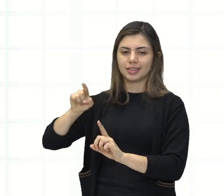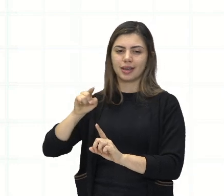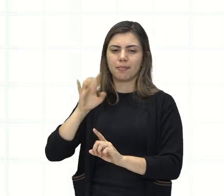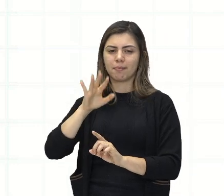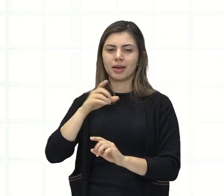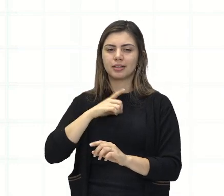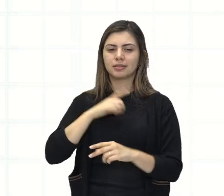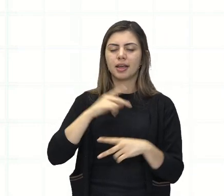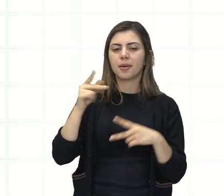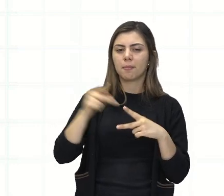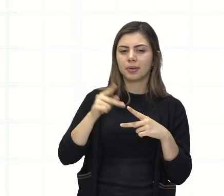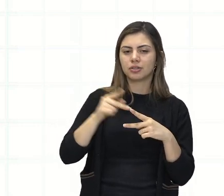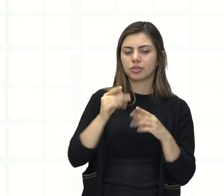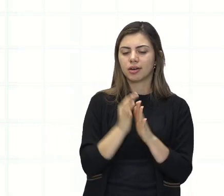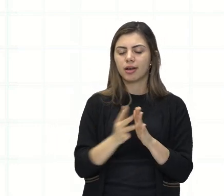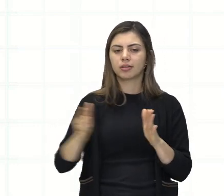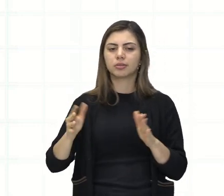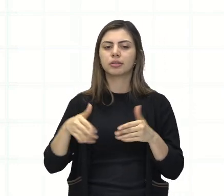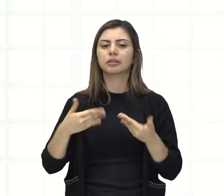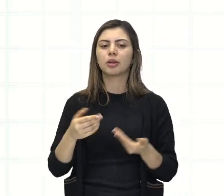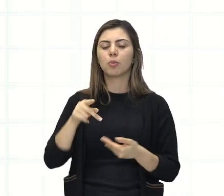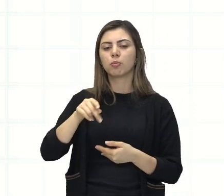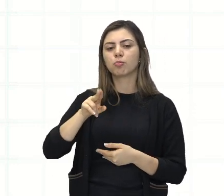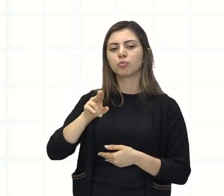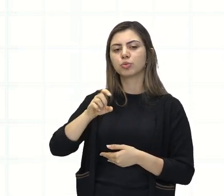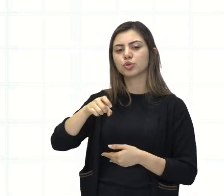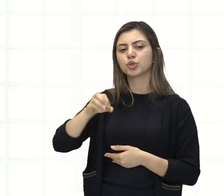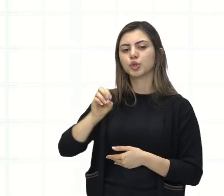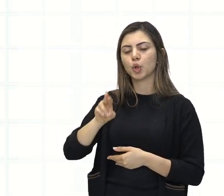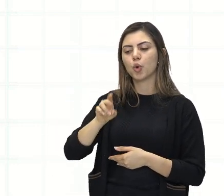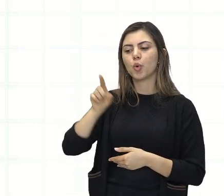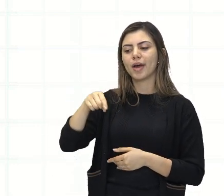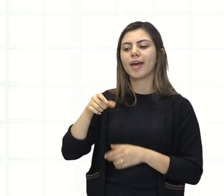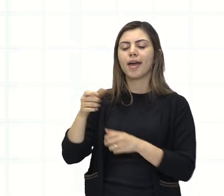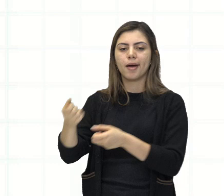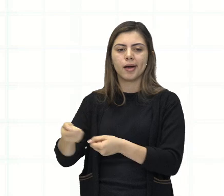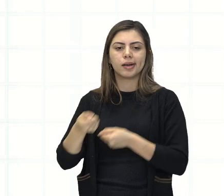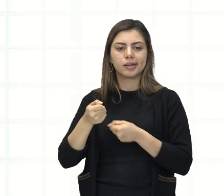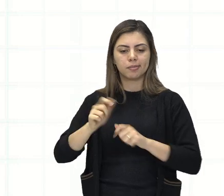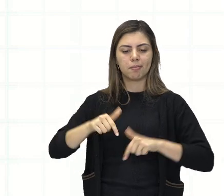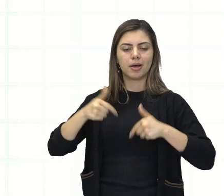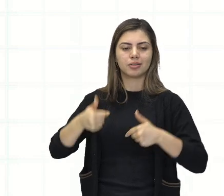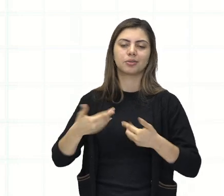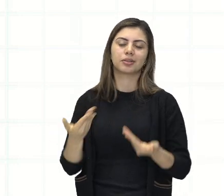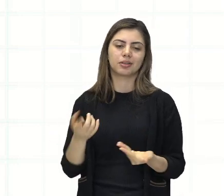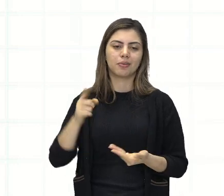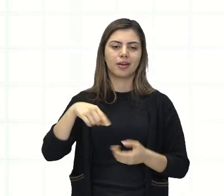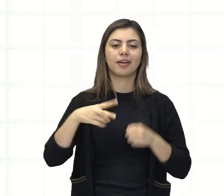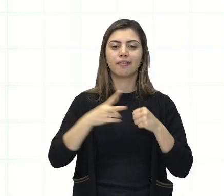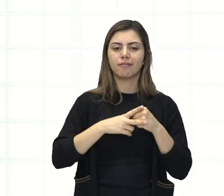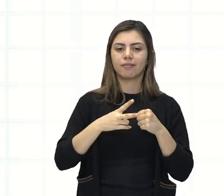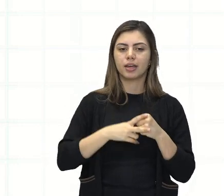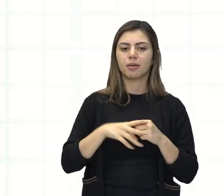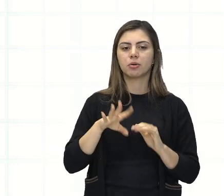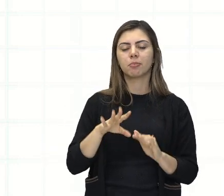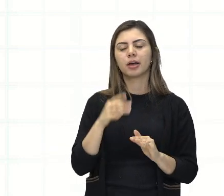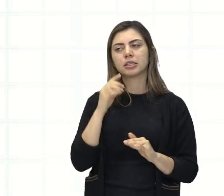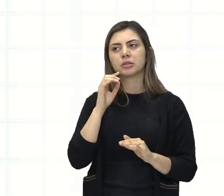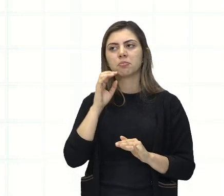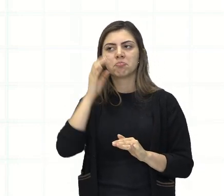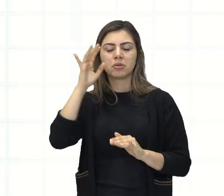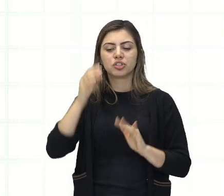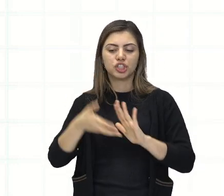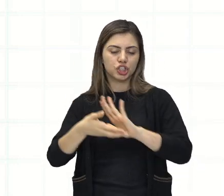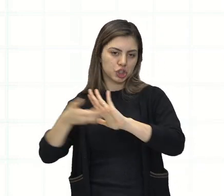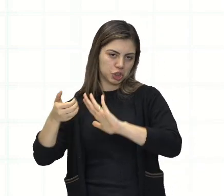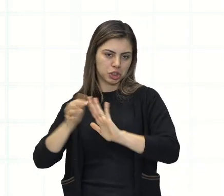ação, turma? Então, é verbo. Muito bem, vamos ver se esse verbo tem sentido completo. Faz de conta que vocês não estão vendo